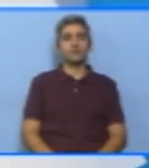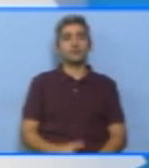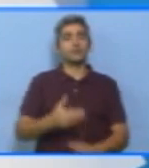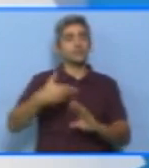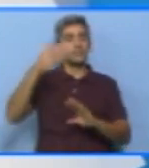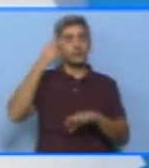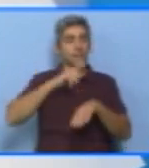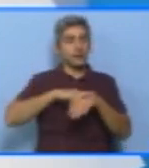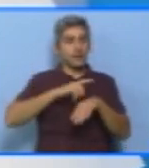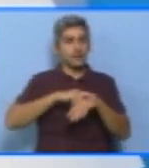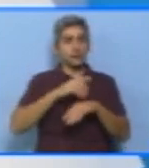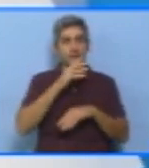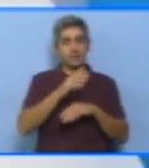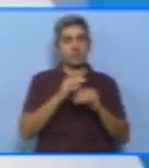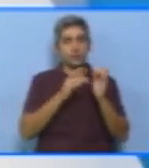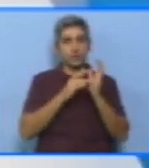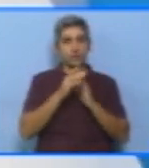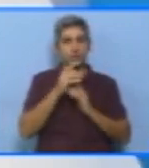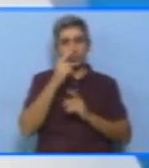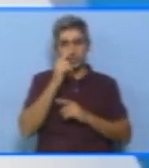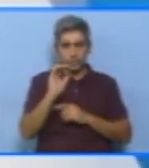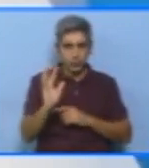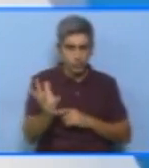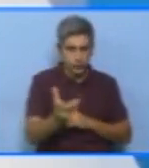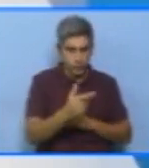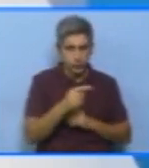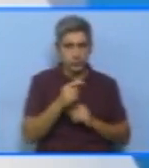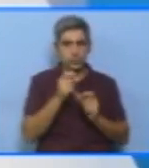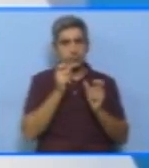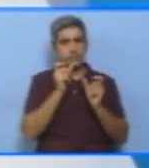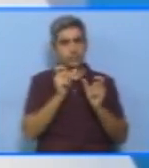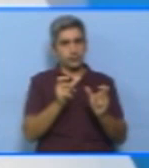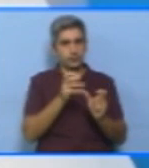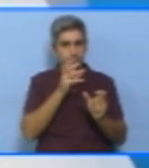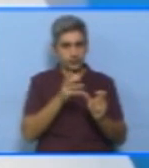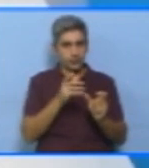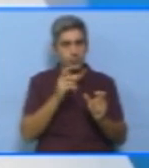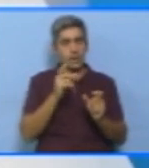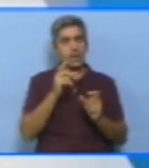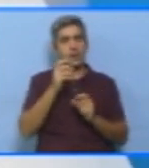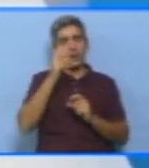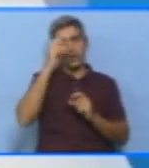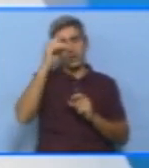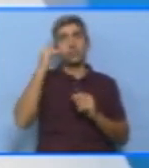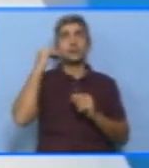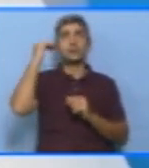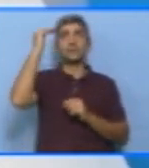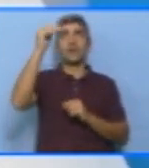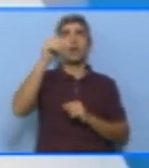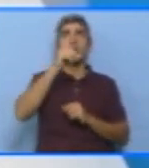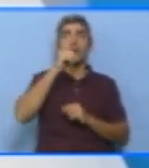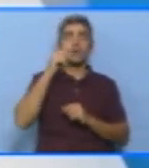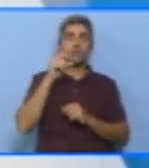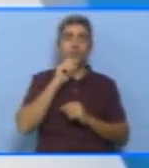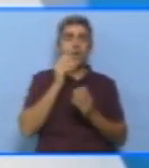Naquele tempo disse Jesus aos seus discípulos a seguinte parábola: O reino dos céus pode